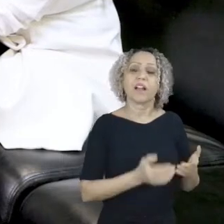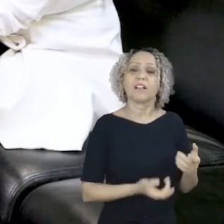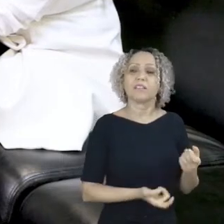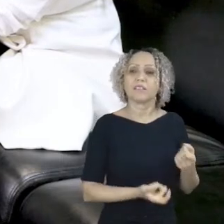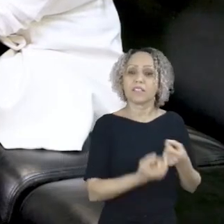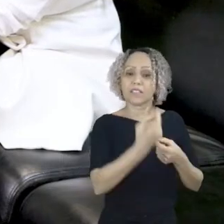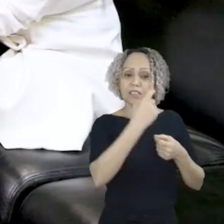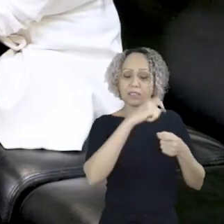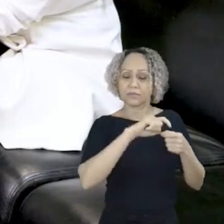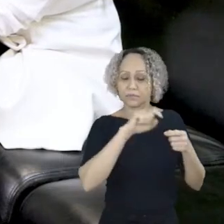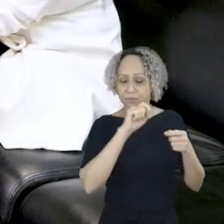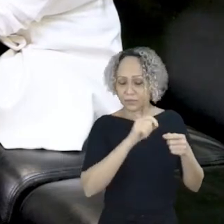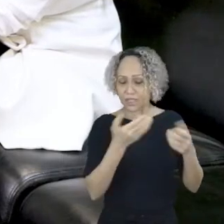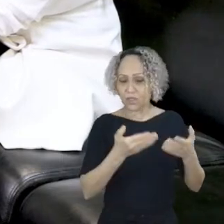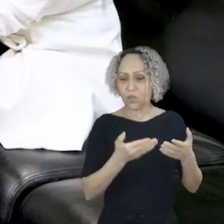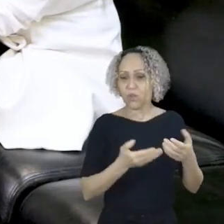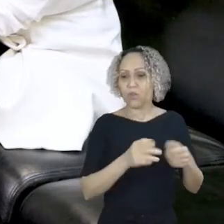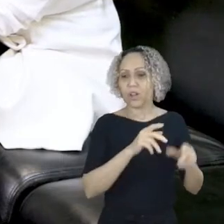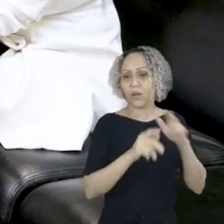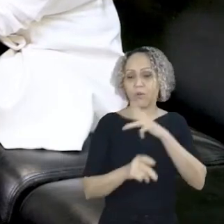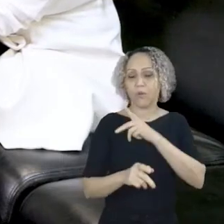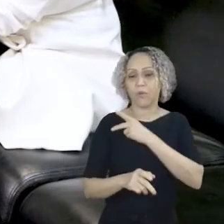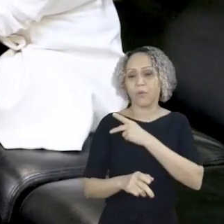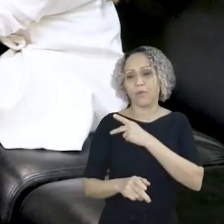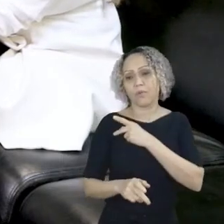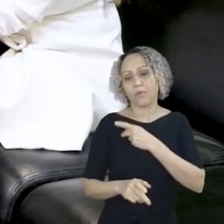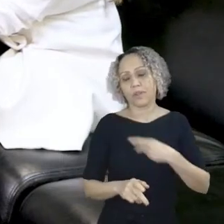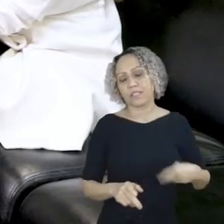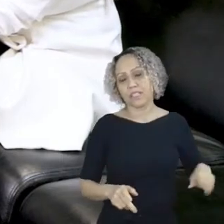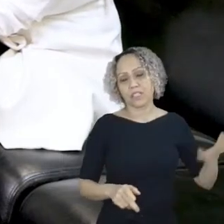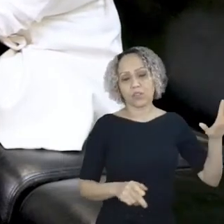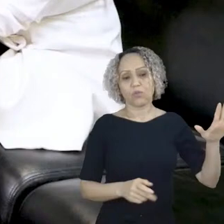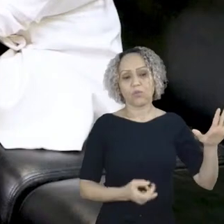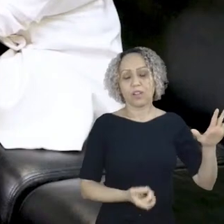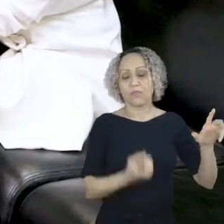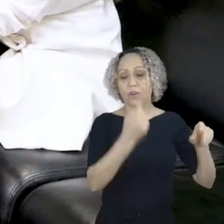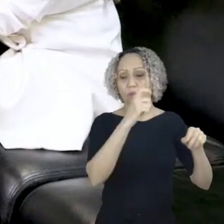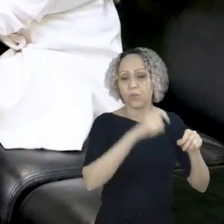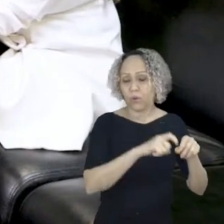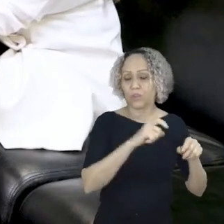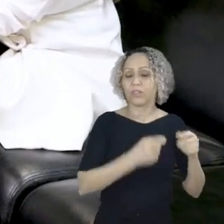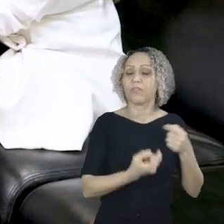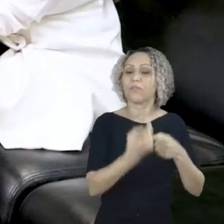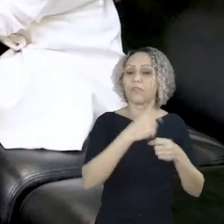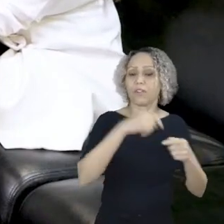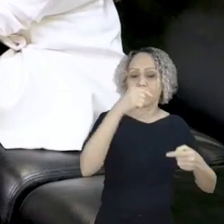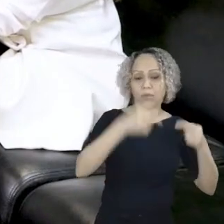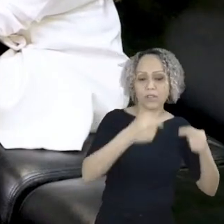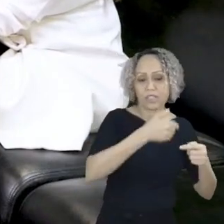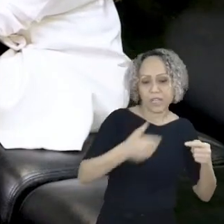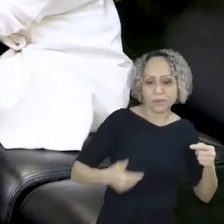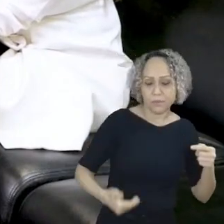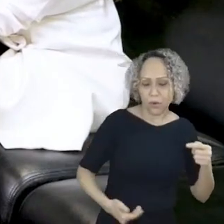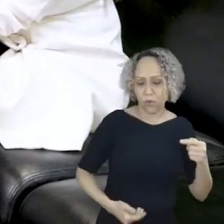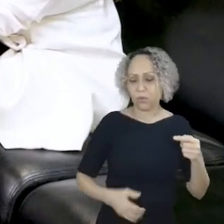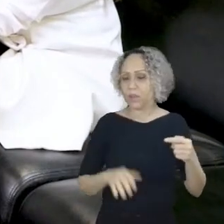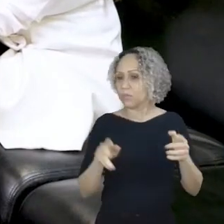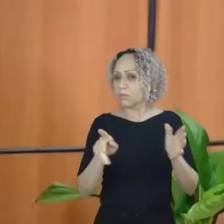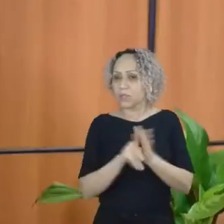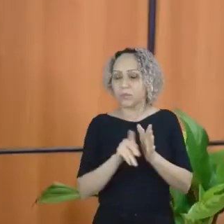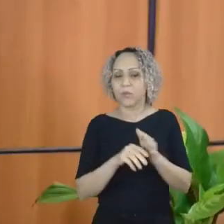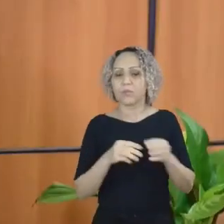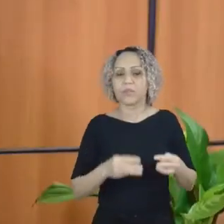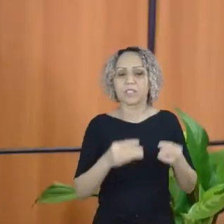próprio Ministério do Trabalho que tinha fechado, retomada das políticas públicas, né? Geração de empregos, ano passado geramos 1,5